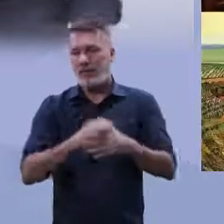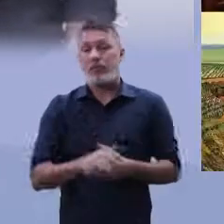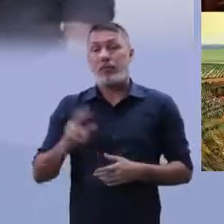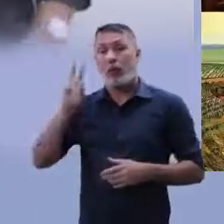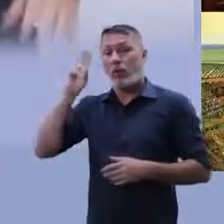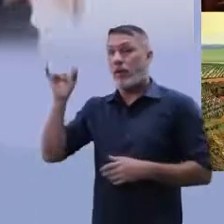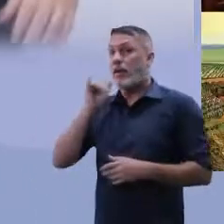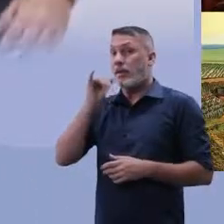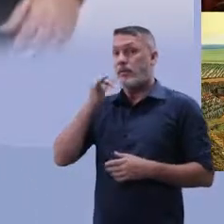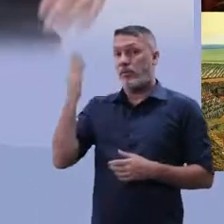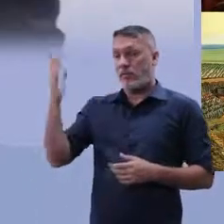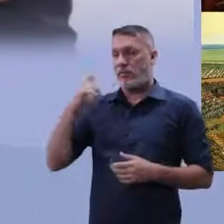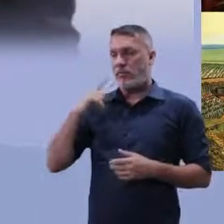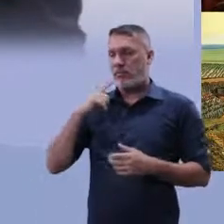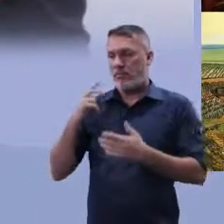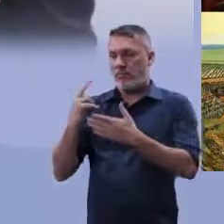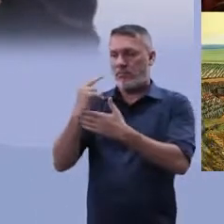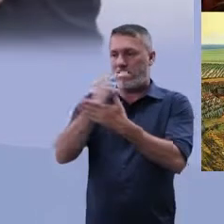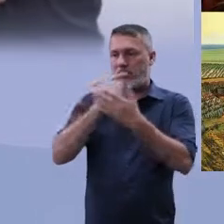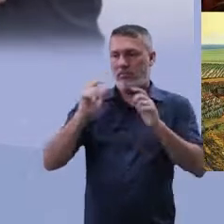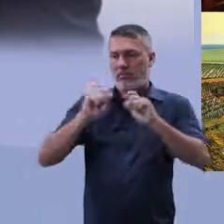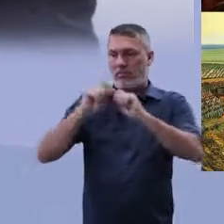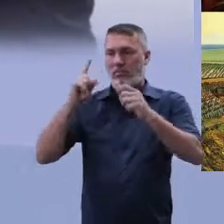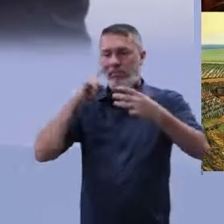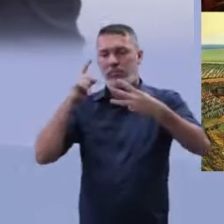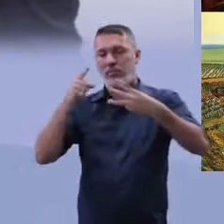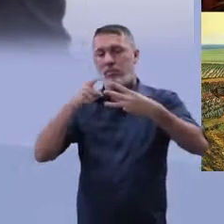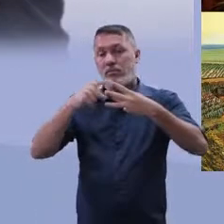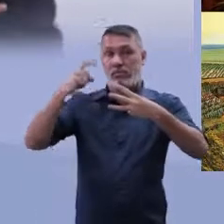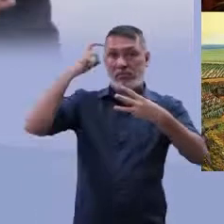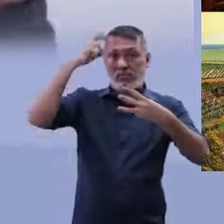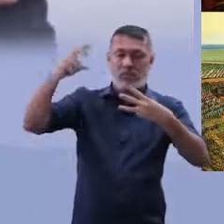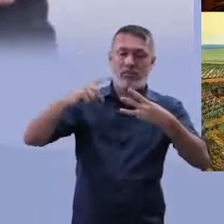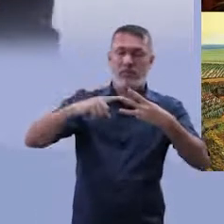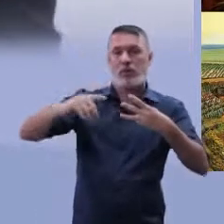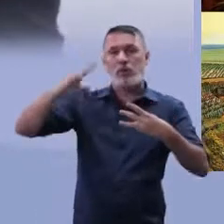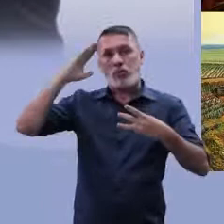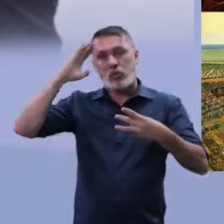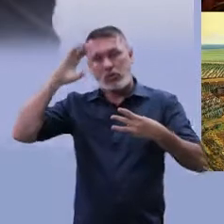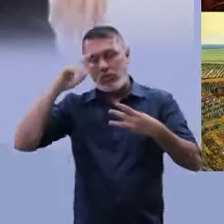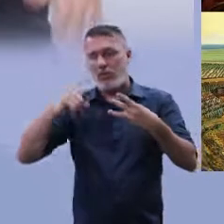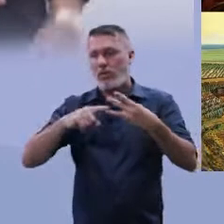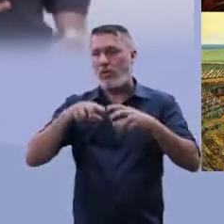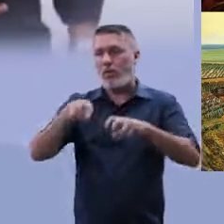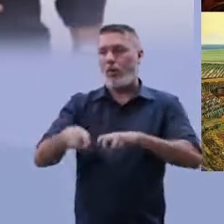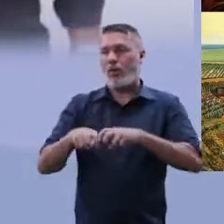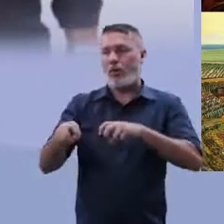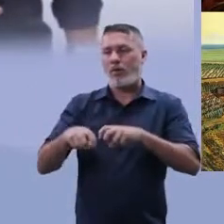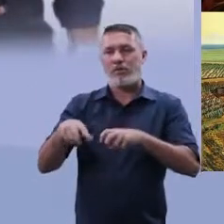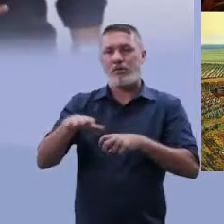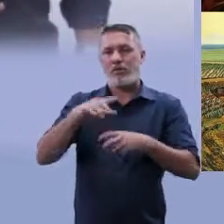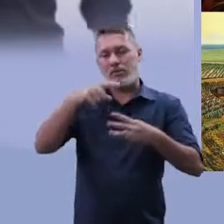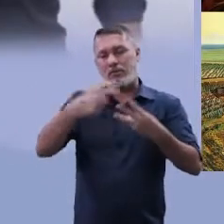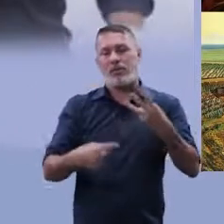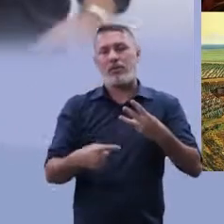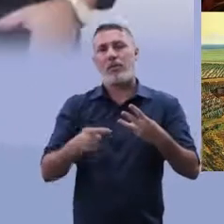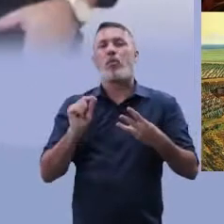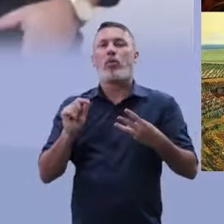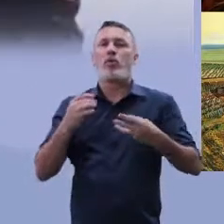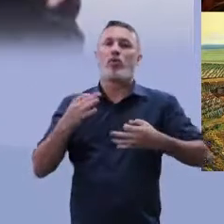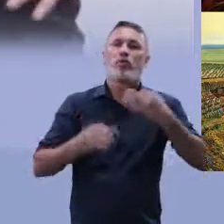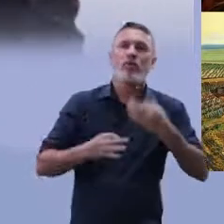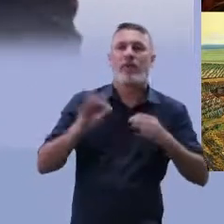governar a cidade. Então está aí um exemplo, lá no topo os sábios, né? Ali no meio os soldados e na base da pirâmide os camponeses. A justiça